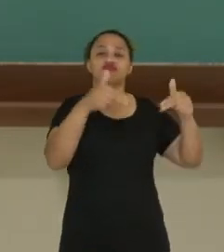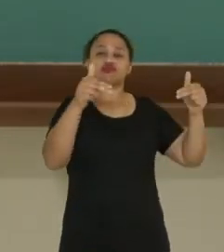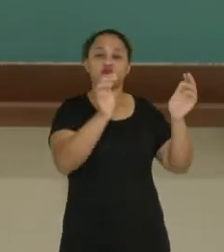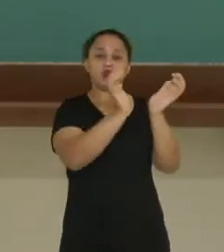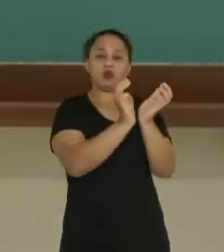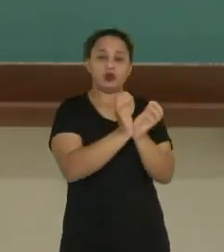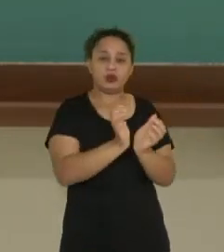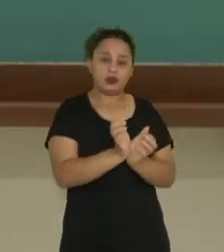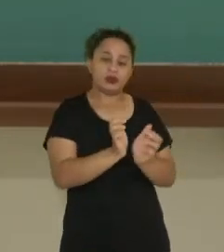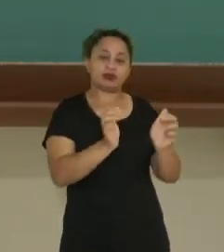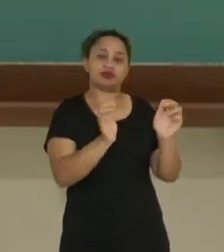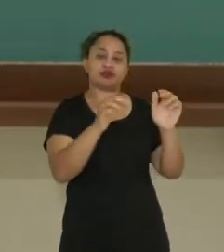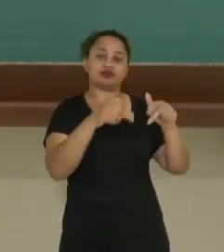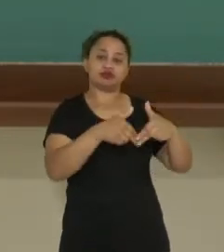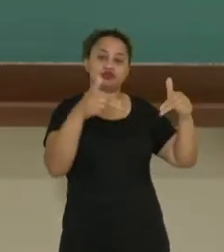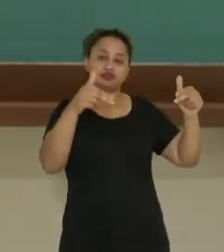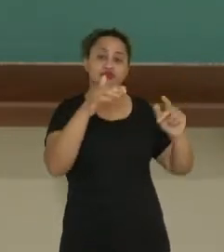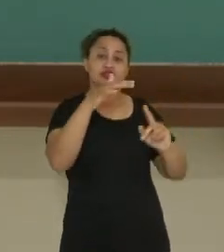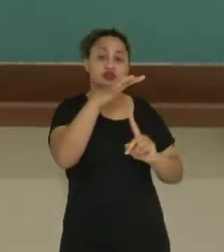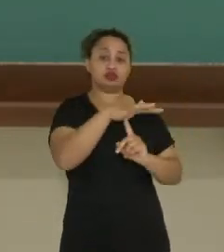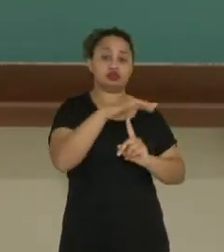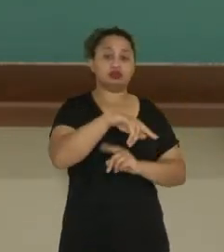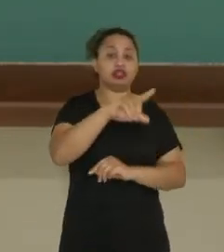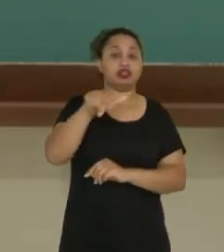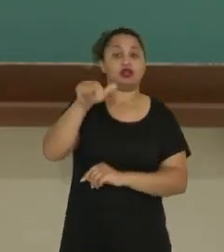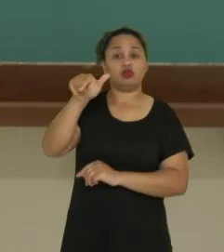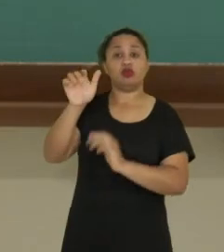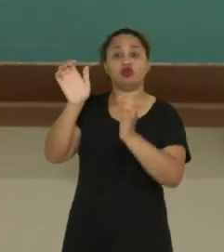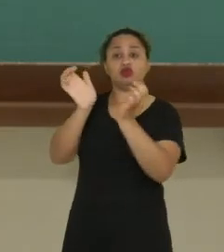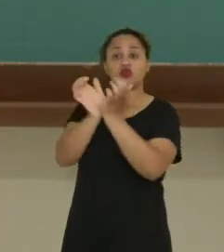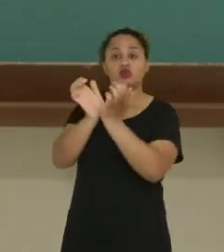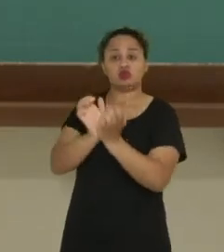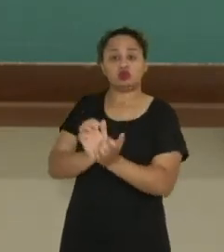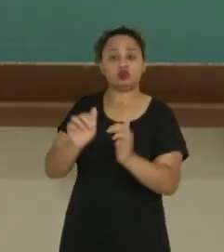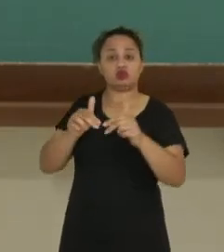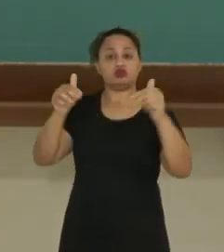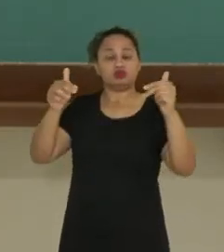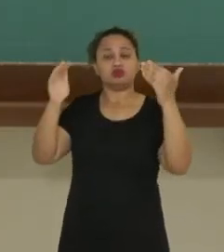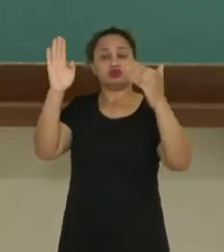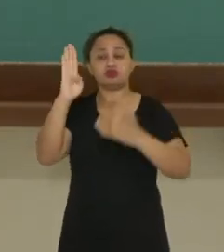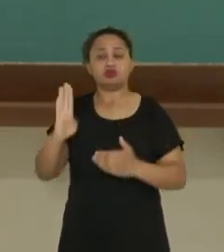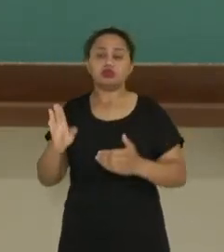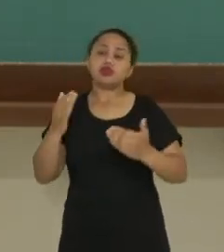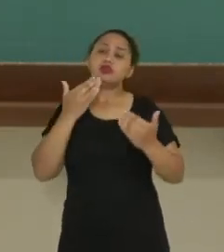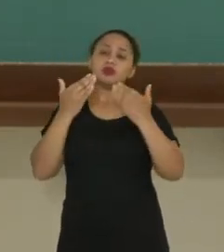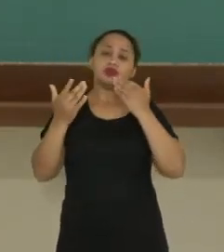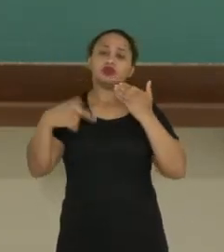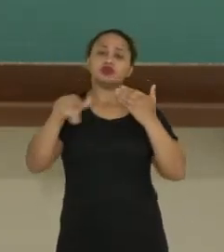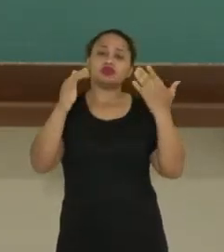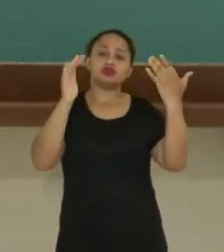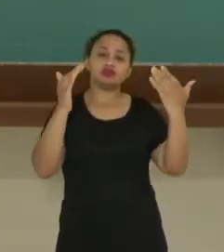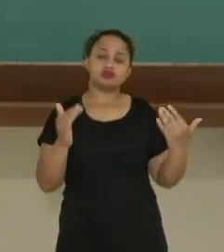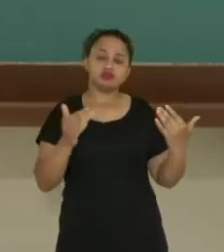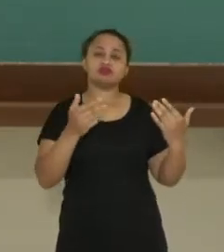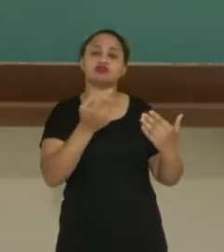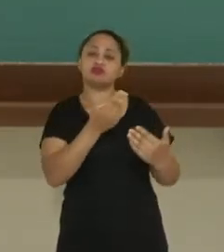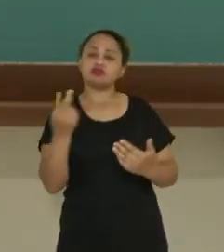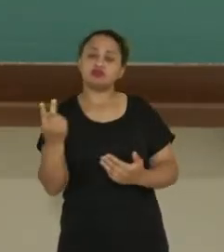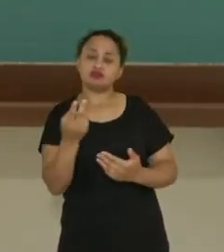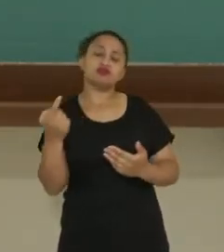né, a matriz étnica do Brasil, e aí eu sugiro, né, que vocês analisem os dois gráficos e tragam aí